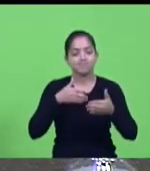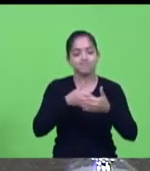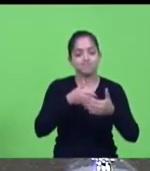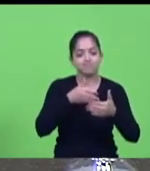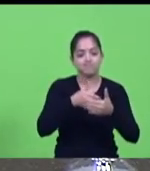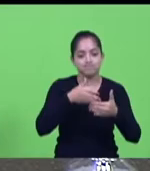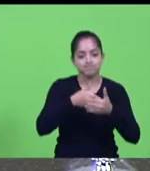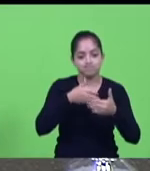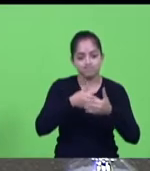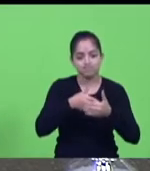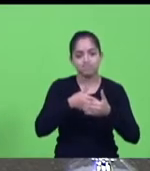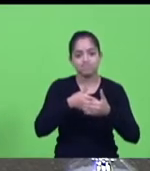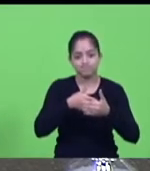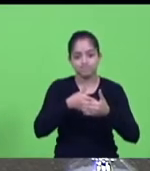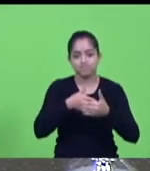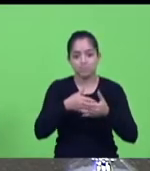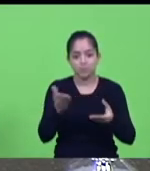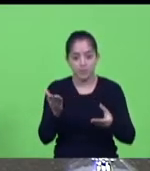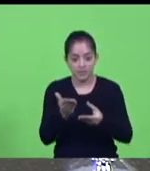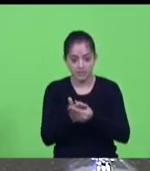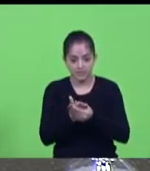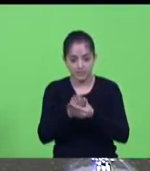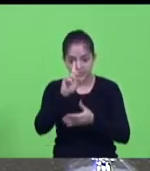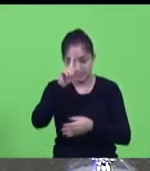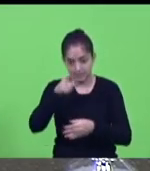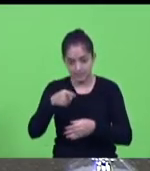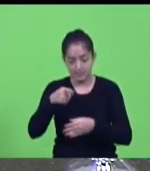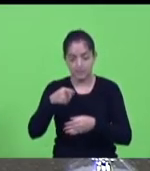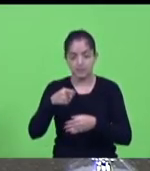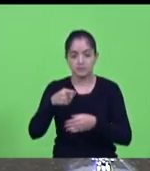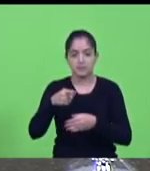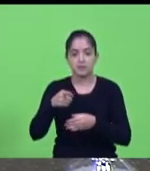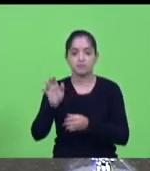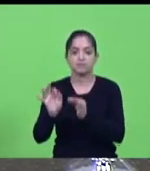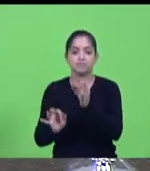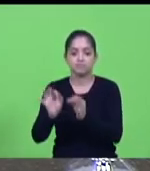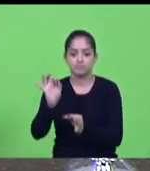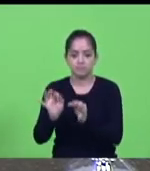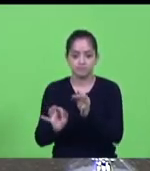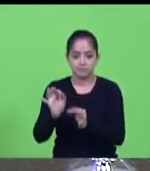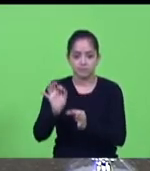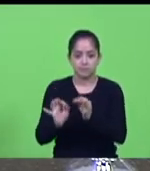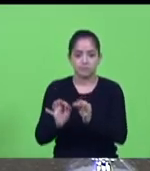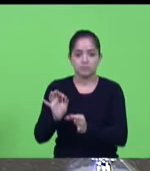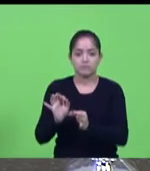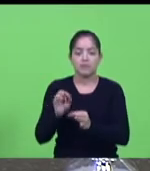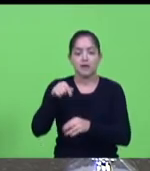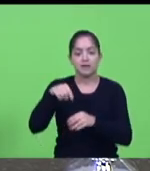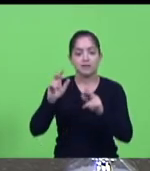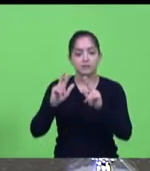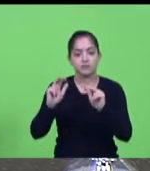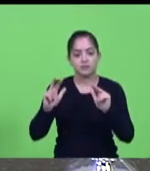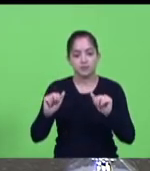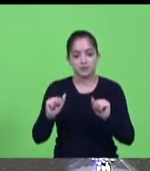pela sentença proferida pelo juízo da Sexta Vara Federal de